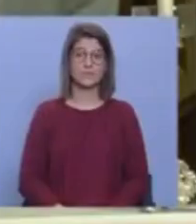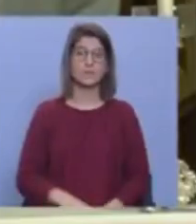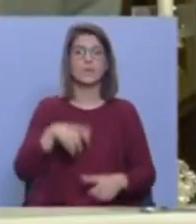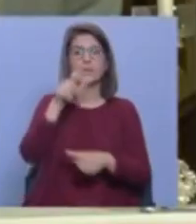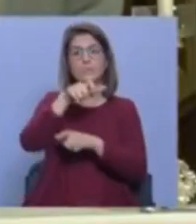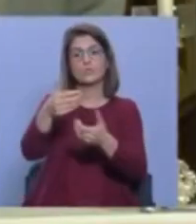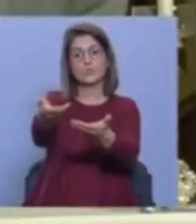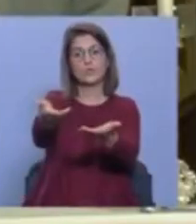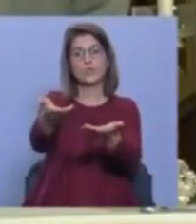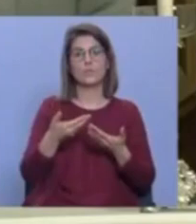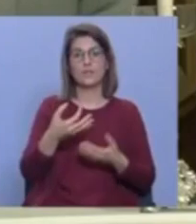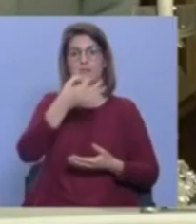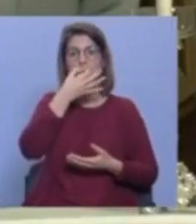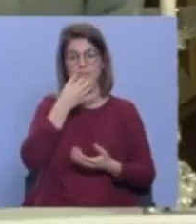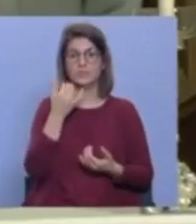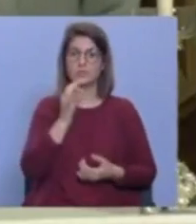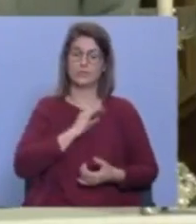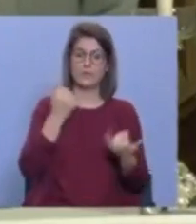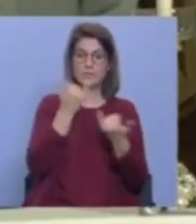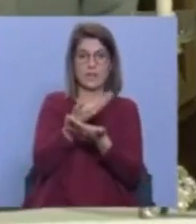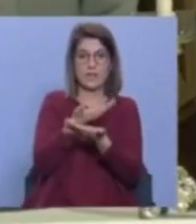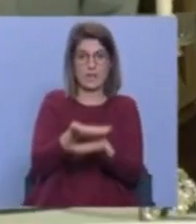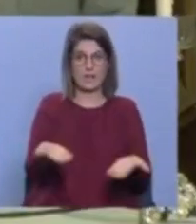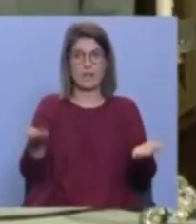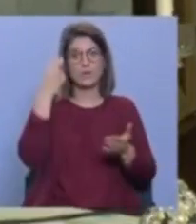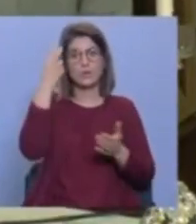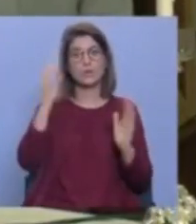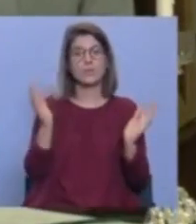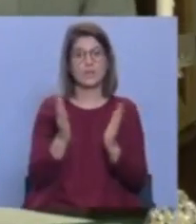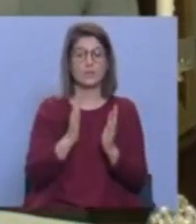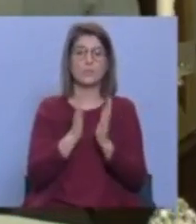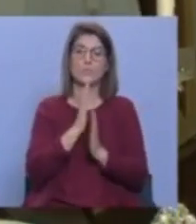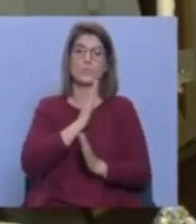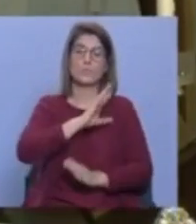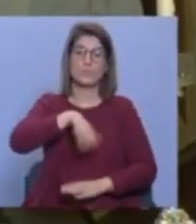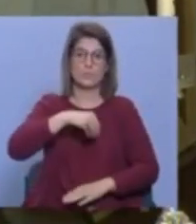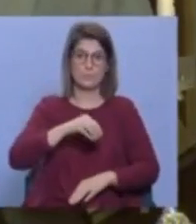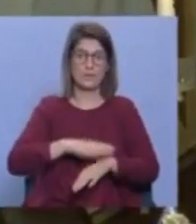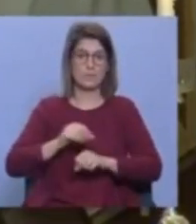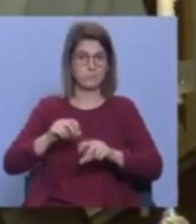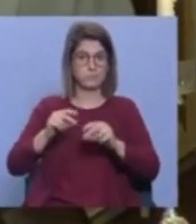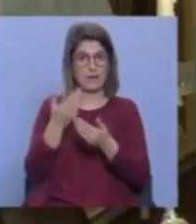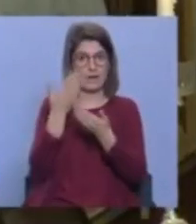Felizes convidados para a ceia do Senhor, eis o Cordeiro de Deus, diz aquele que tira o pecado do mundo.